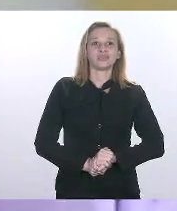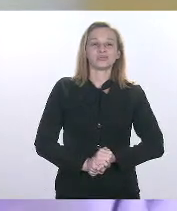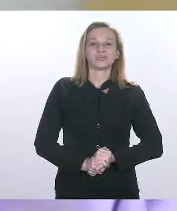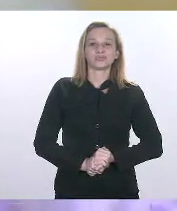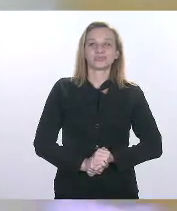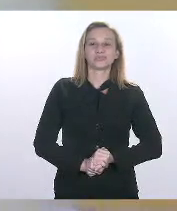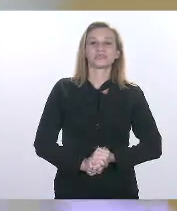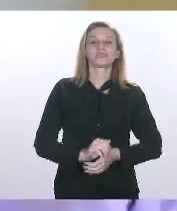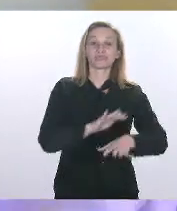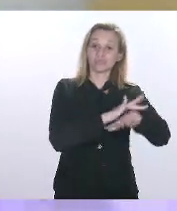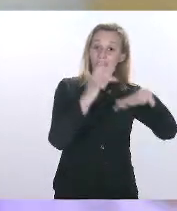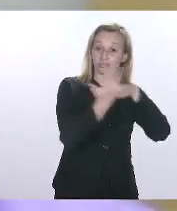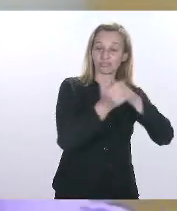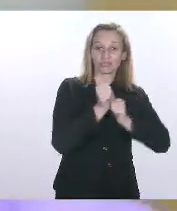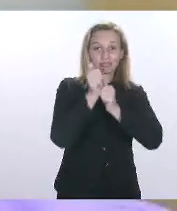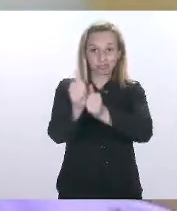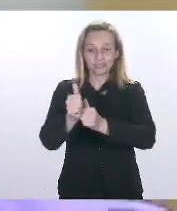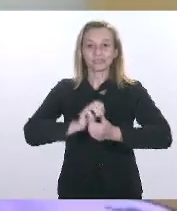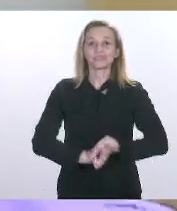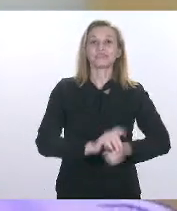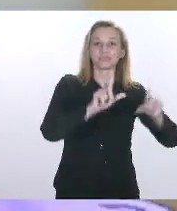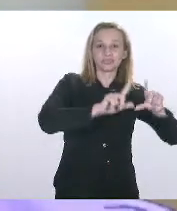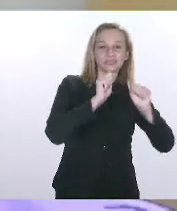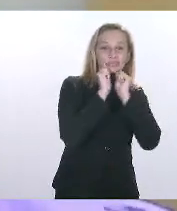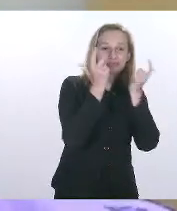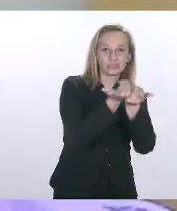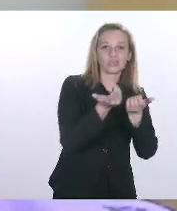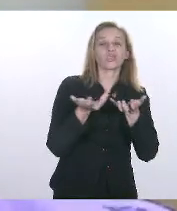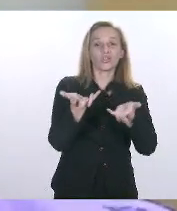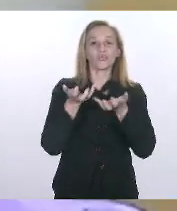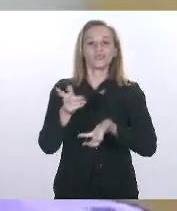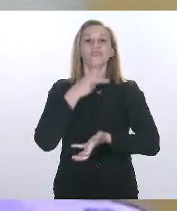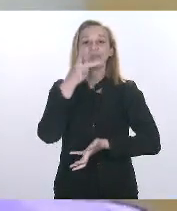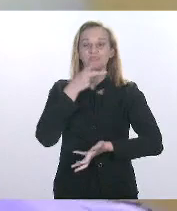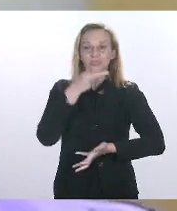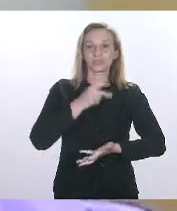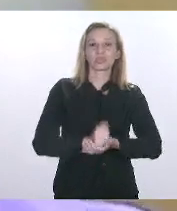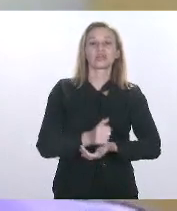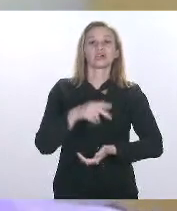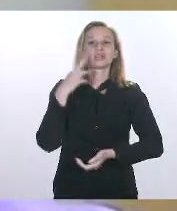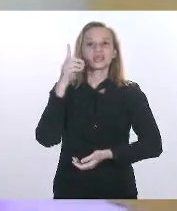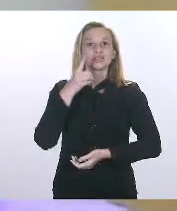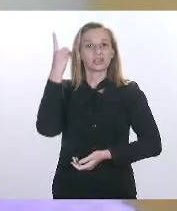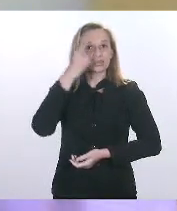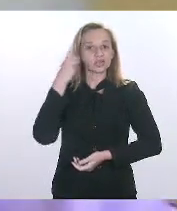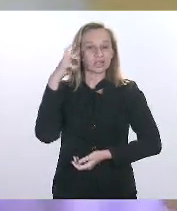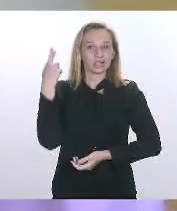redes sociais. Eu quero iniciar a minha manifestação, deputada Renata Souza,